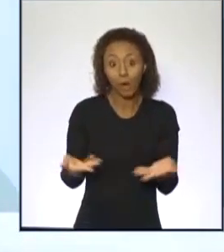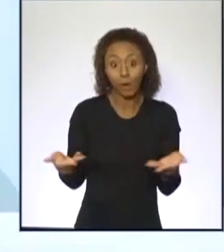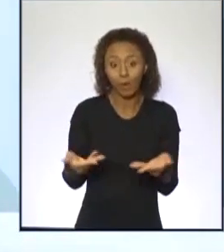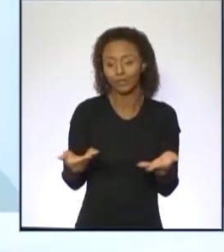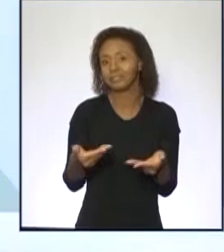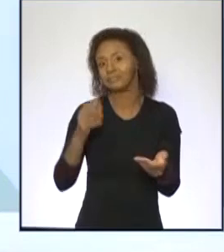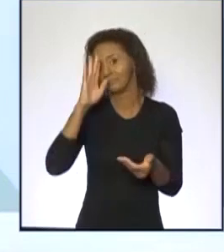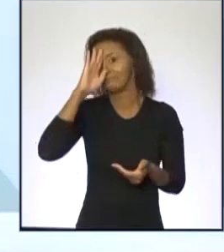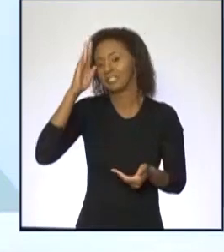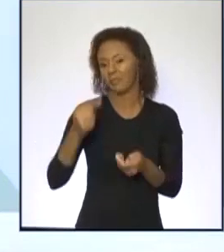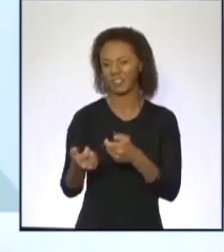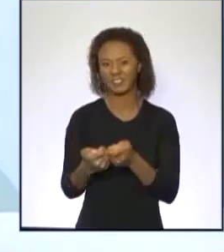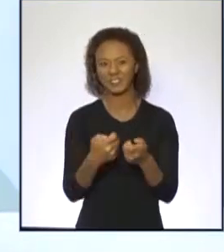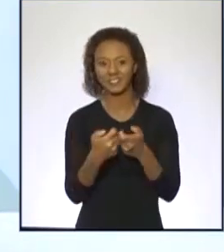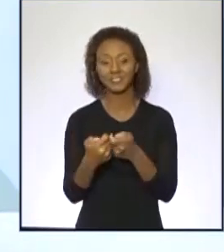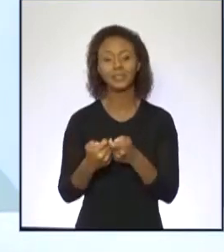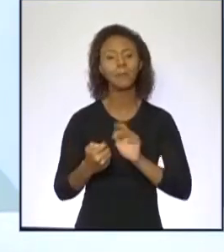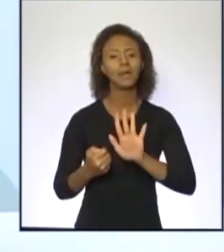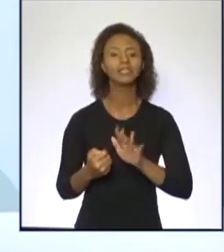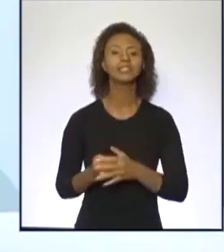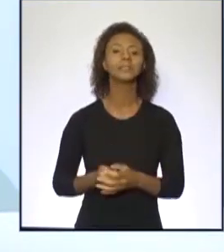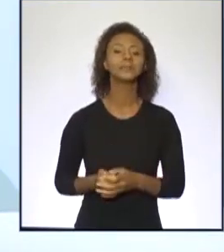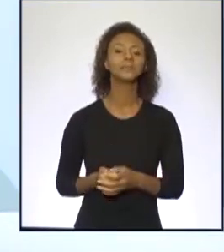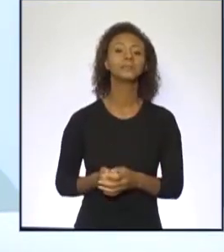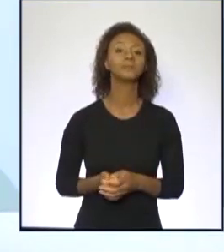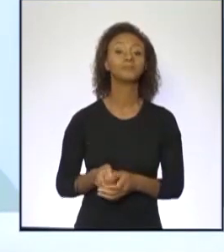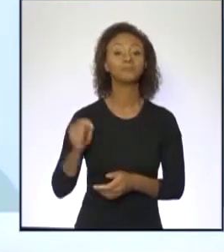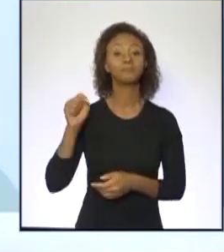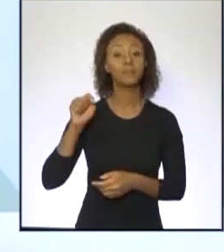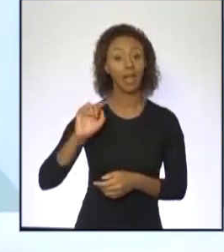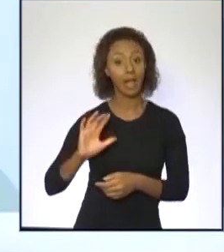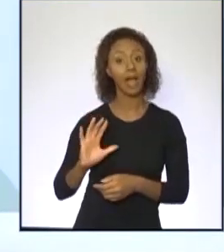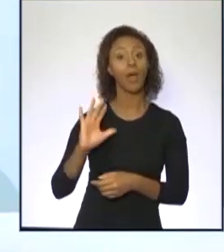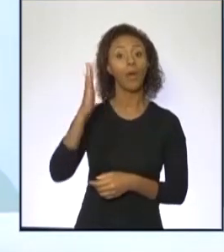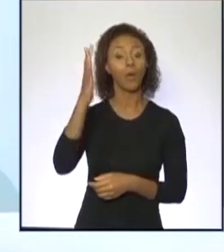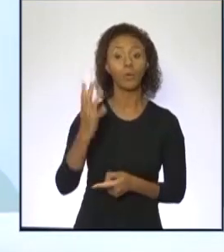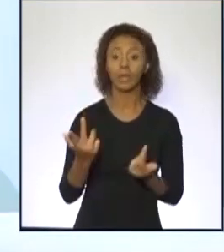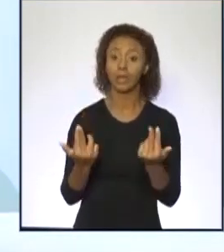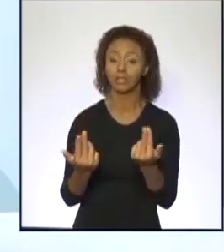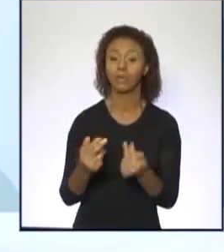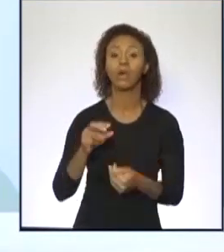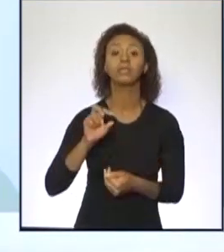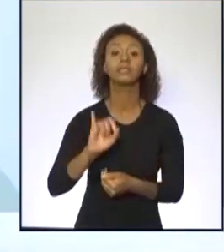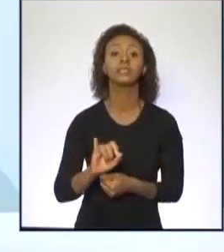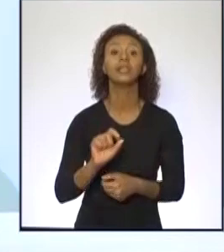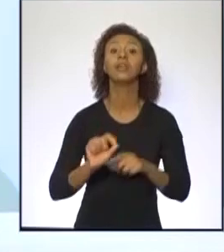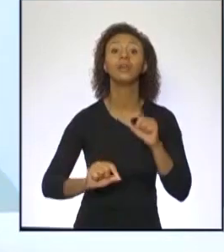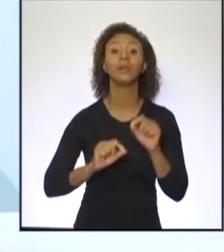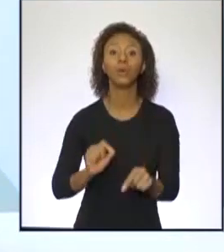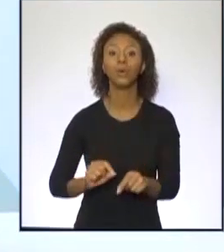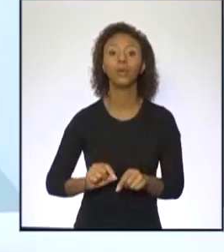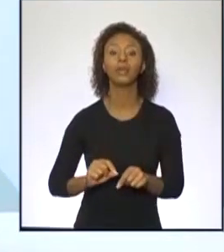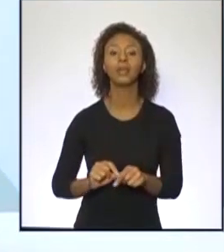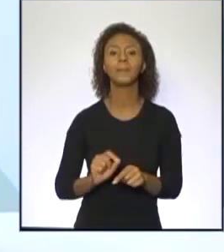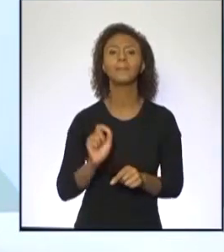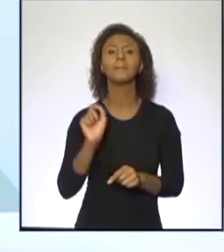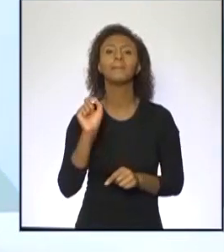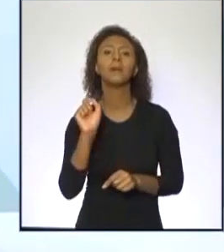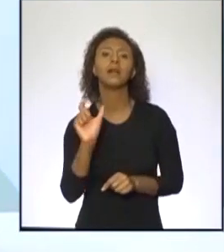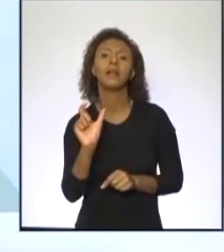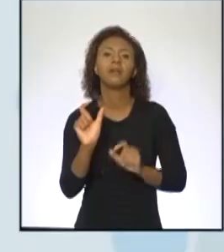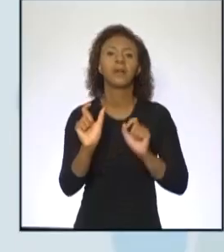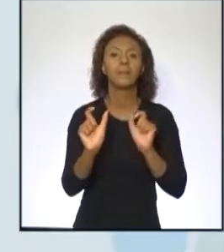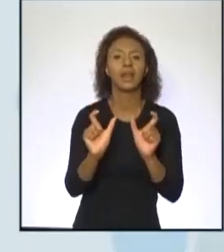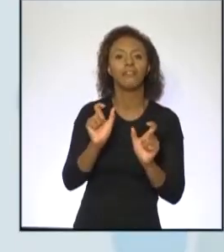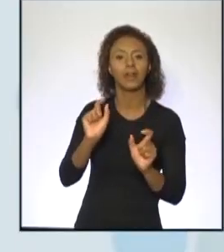Sim. Agora, a mesma coisa vai acontecer se a gente começar a digitar algumas palavrinhas que